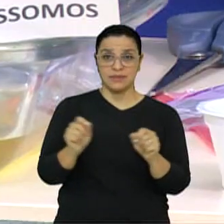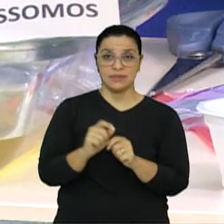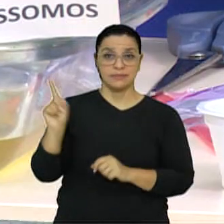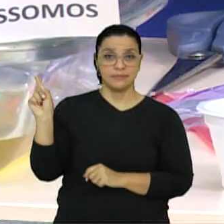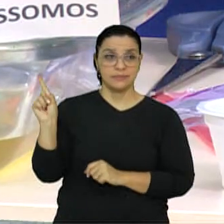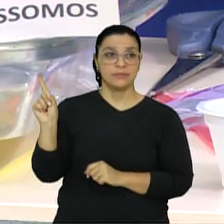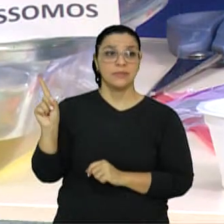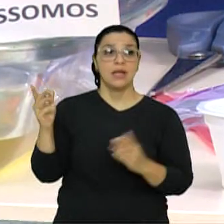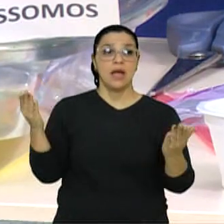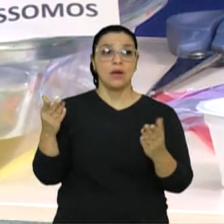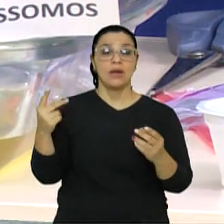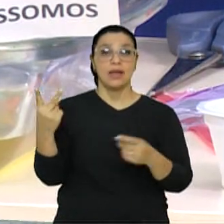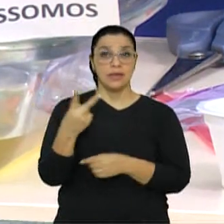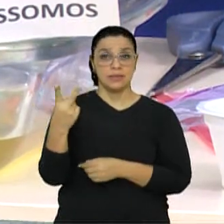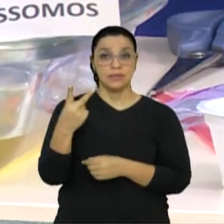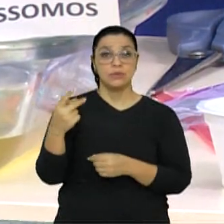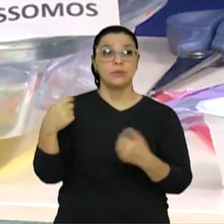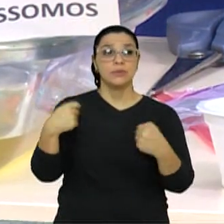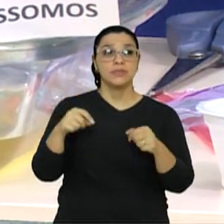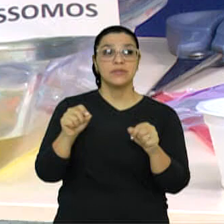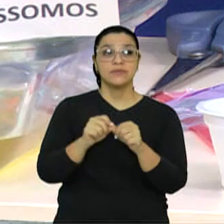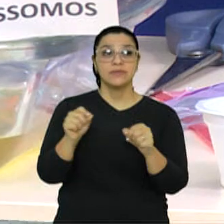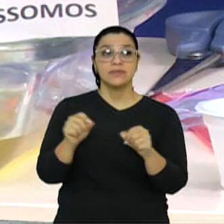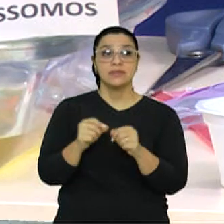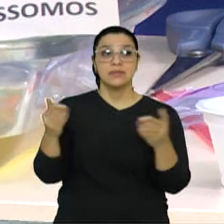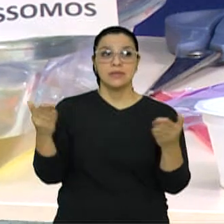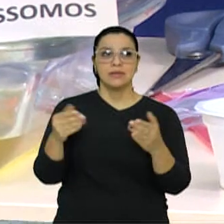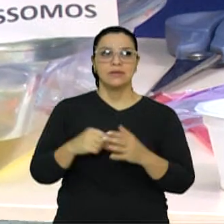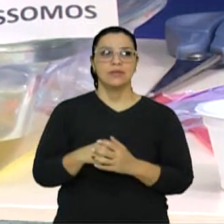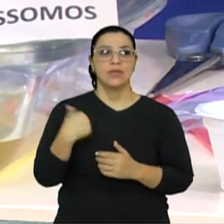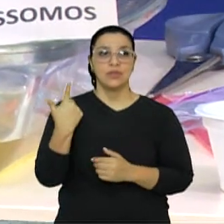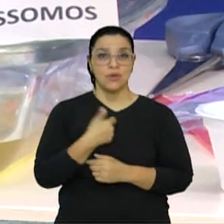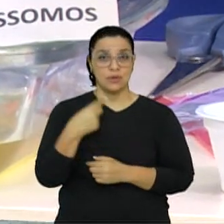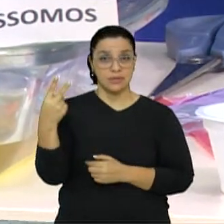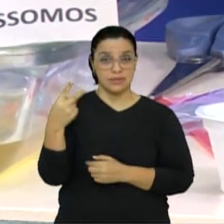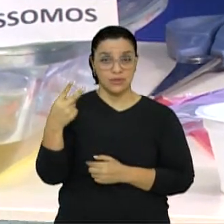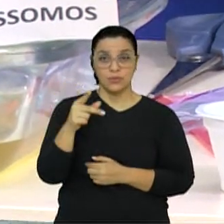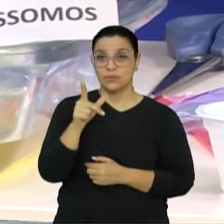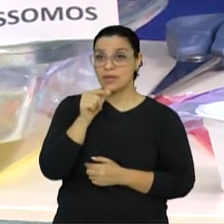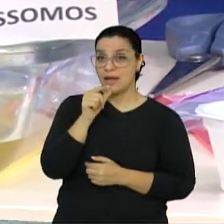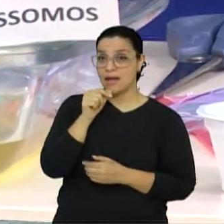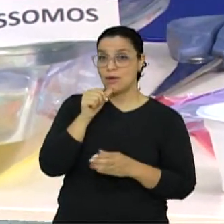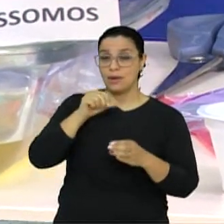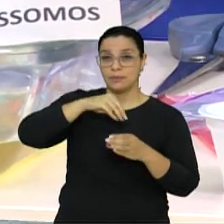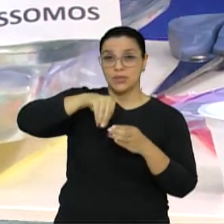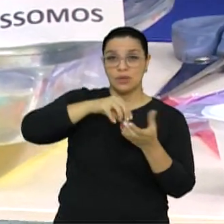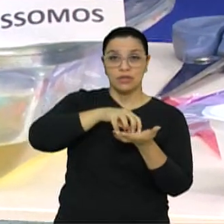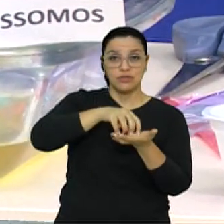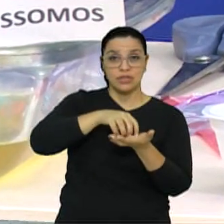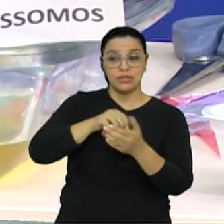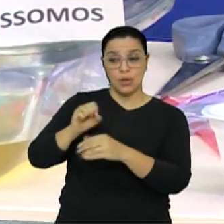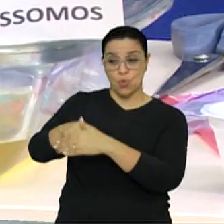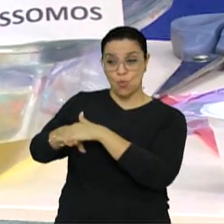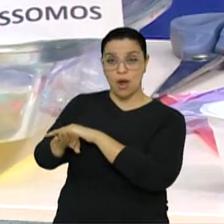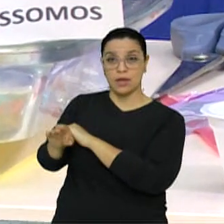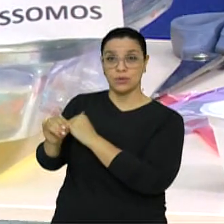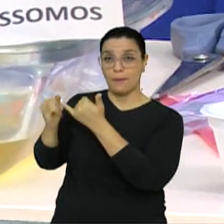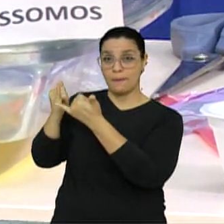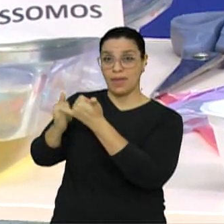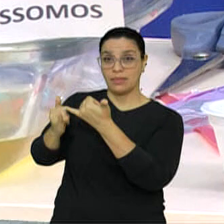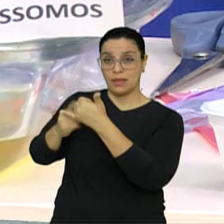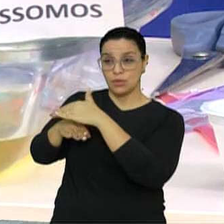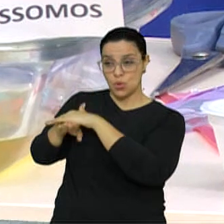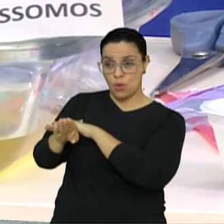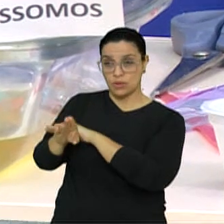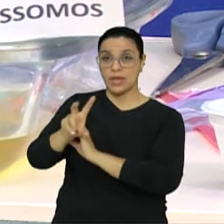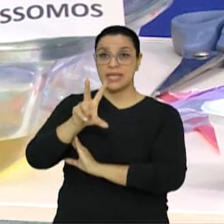fazer. Beleza. Só que essa segunda parte, o que acontece? Uma segunda parte do processo eu deixo reservadinho. A outra metade,